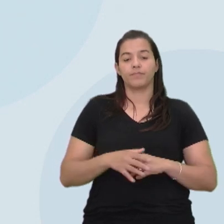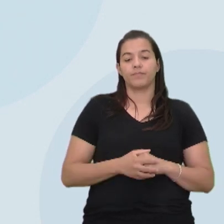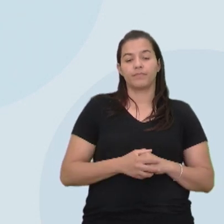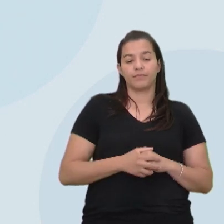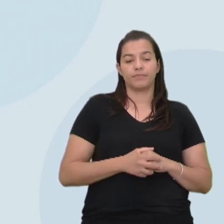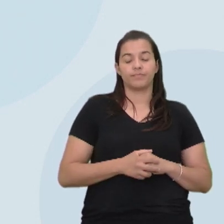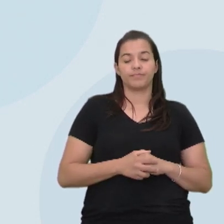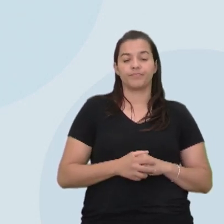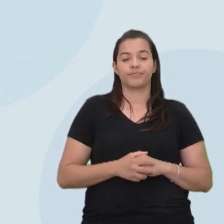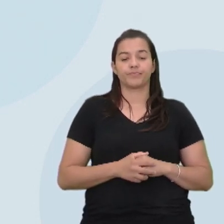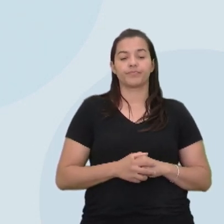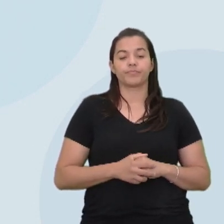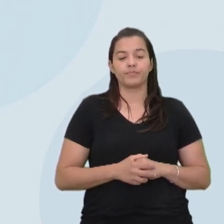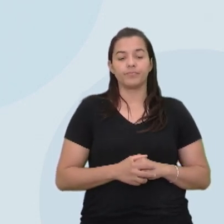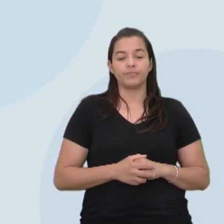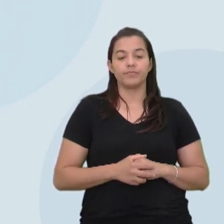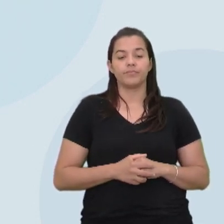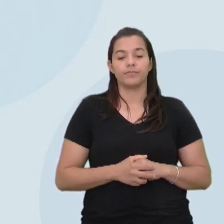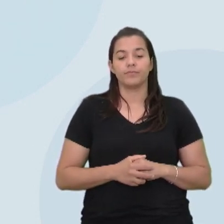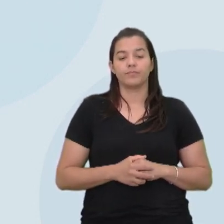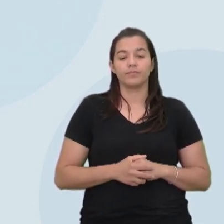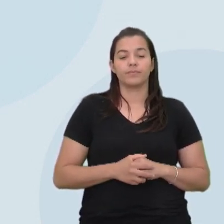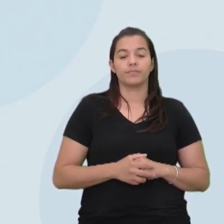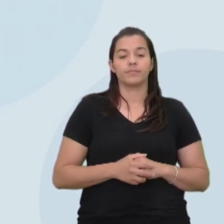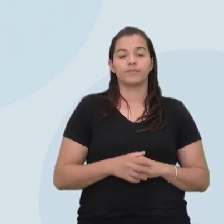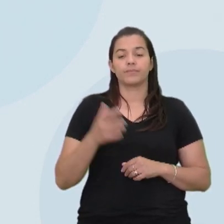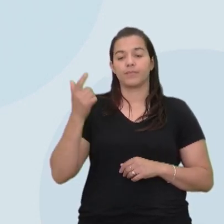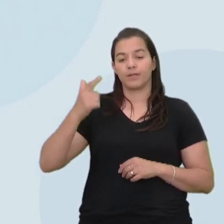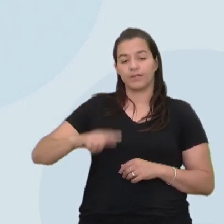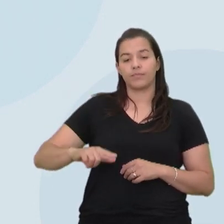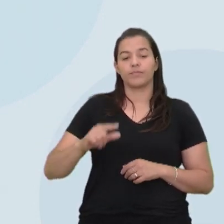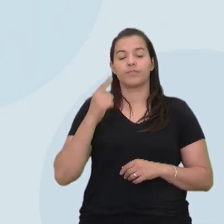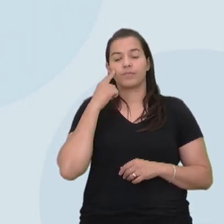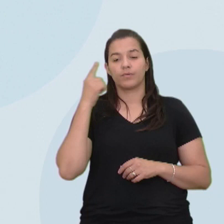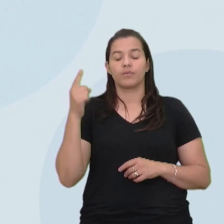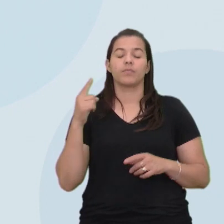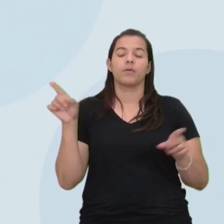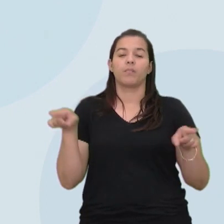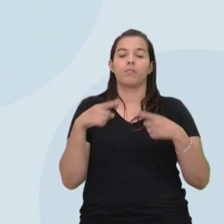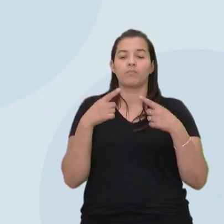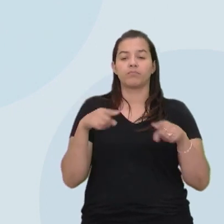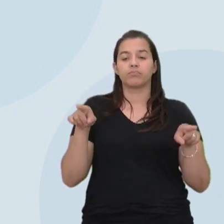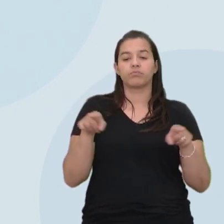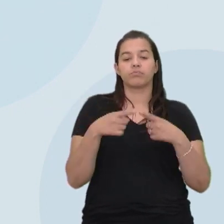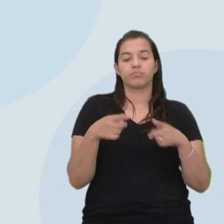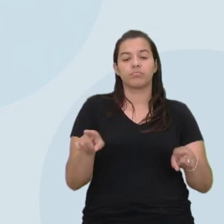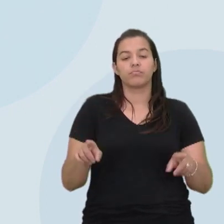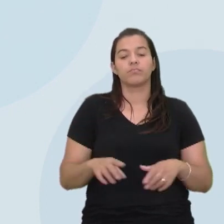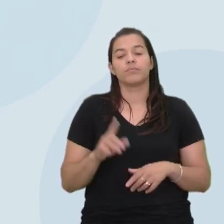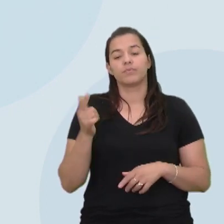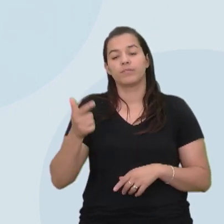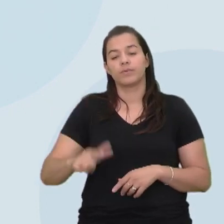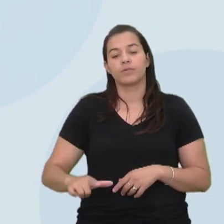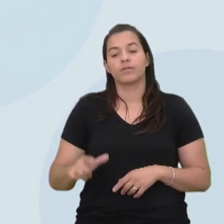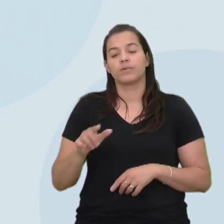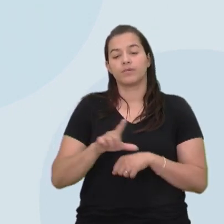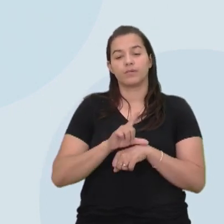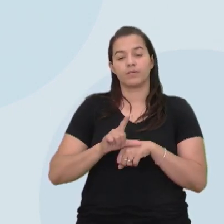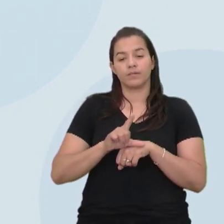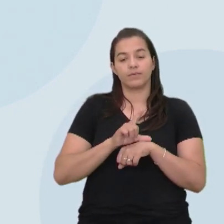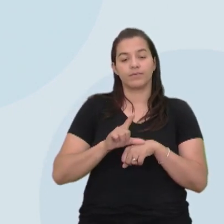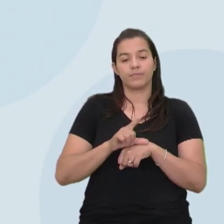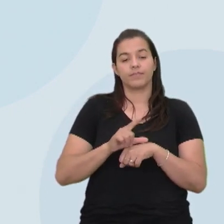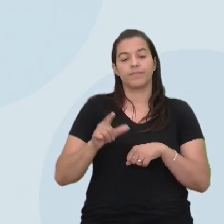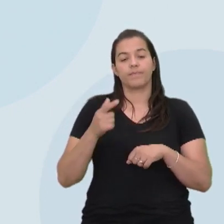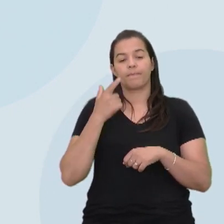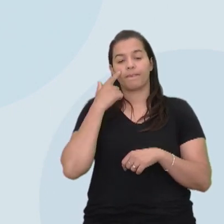mova 10 passos e depois vai ter o se tocar na borda, né? Depois eu tenho o de som, que é o roxinho, toque o som. O lilás,